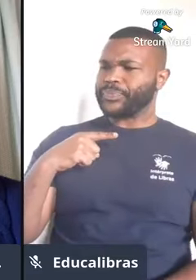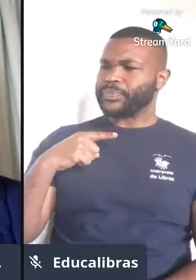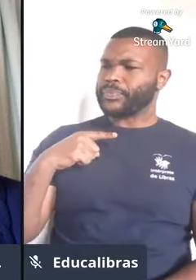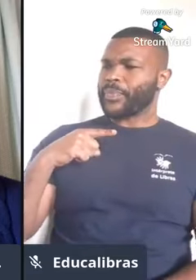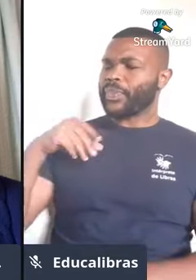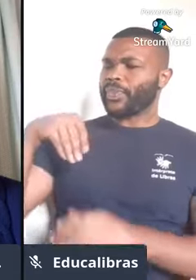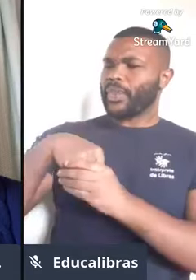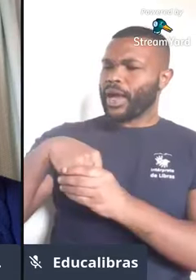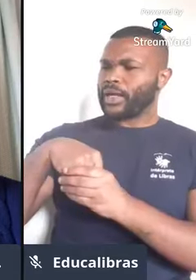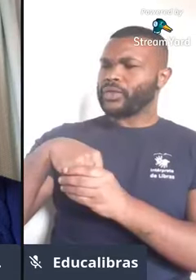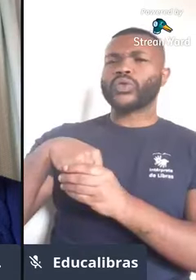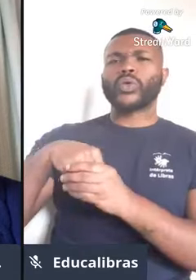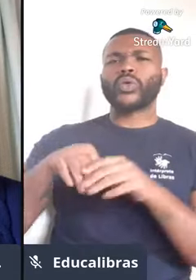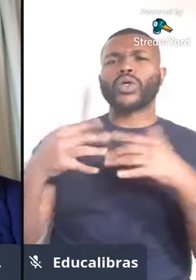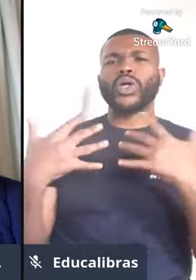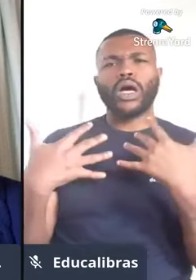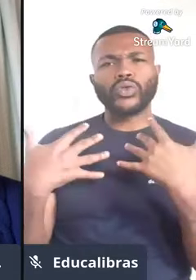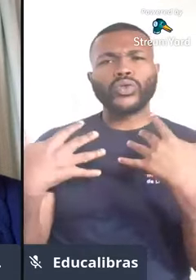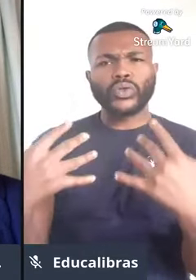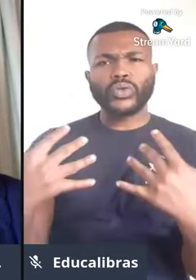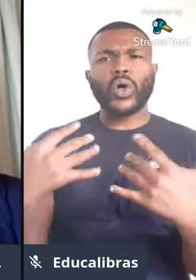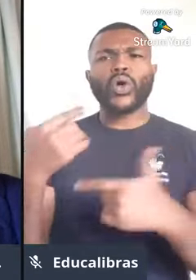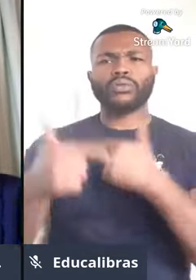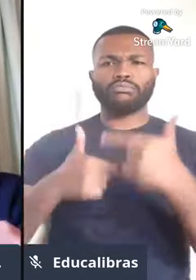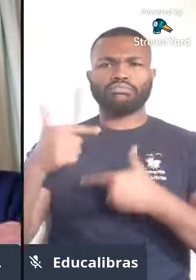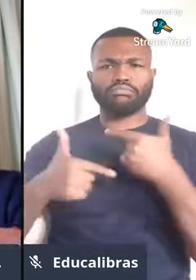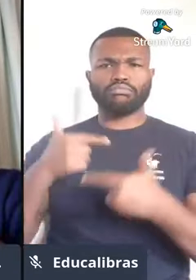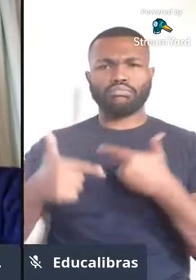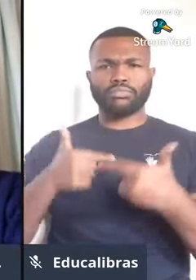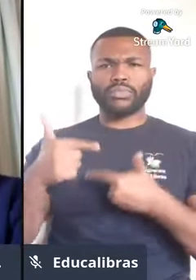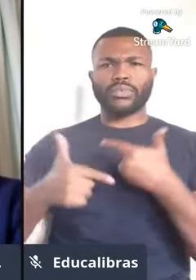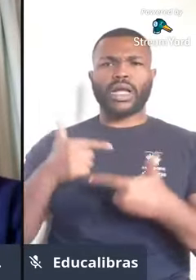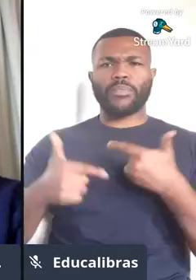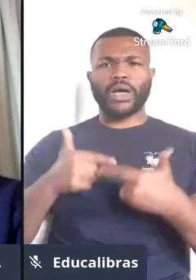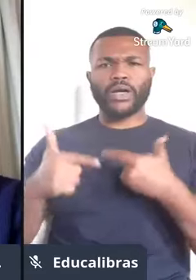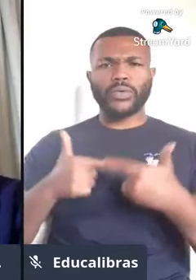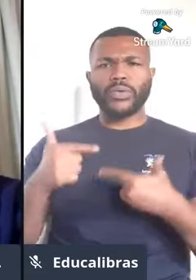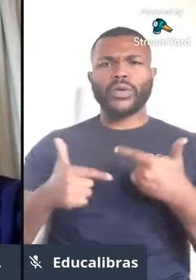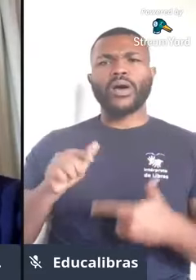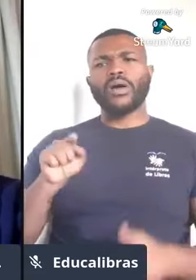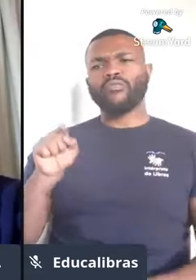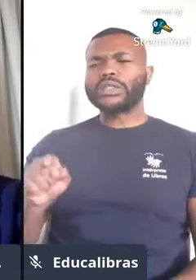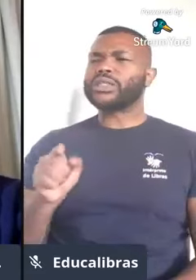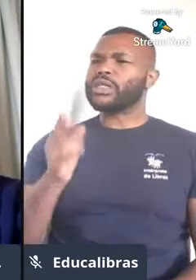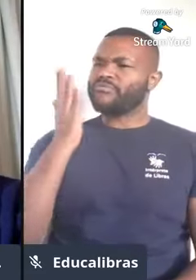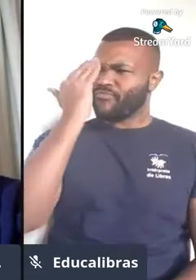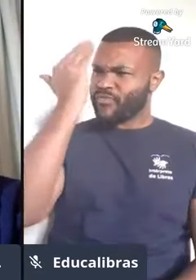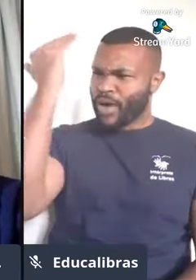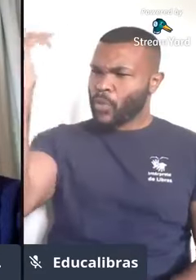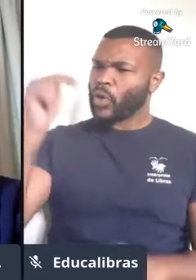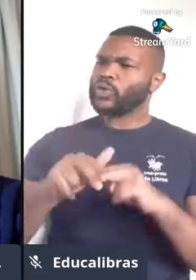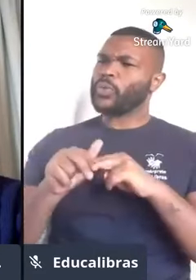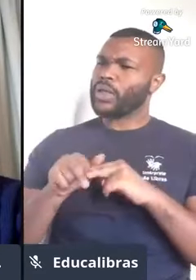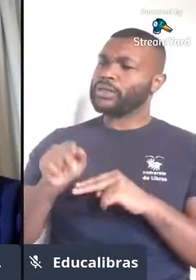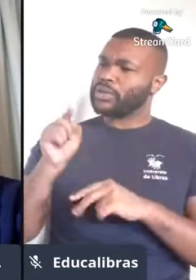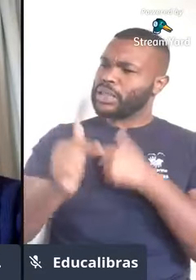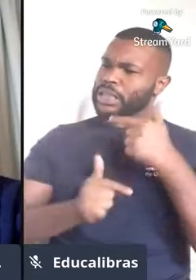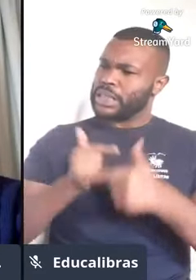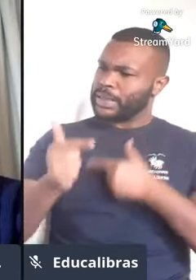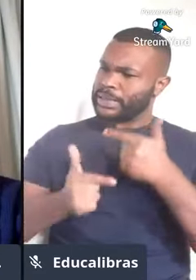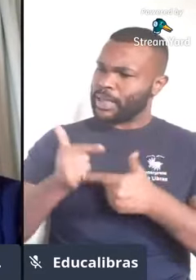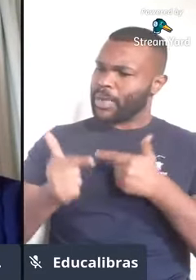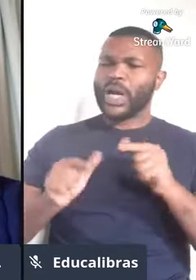como auditor fiscal, como auditor do trabalho, mas você é muito conhecido pela sua atuação frente à lei